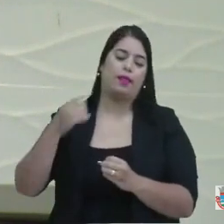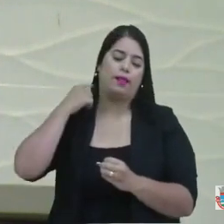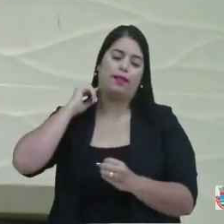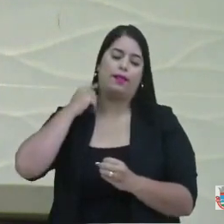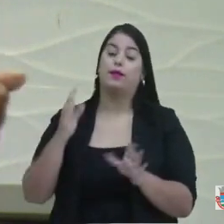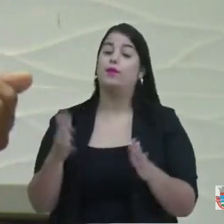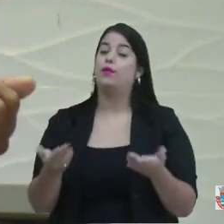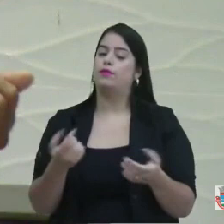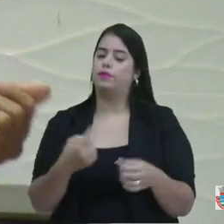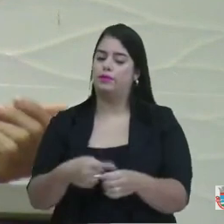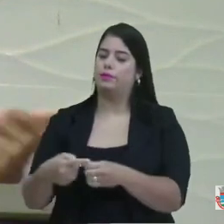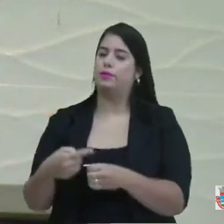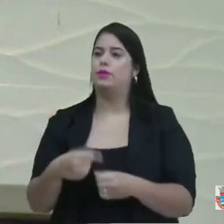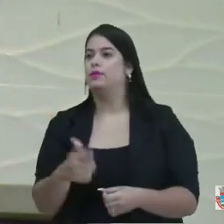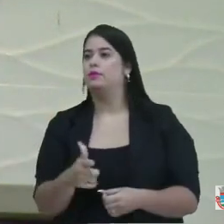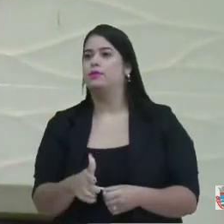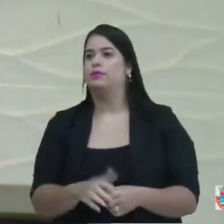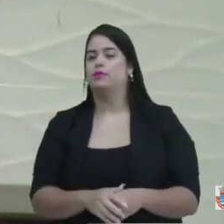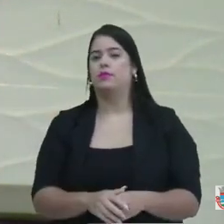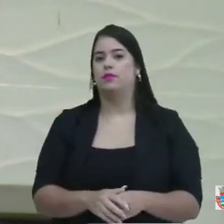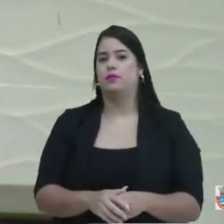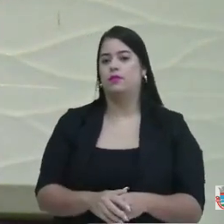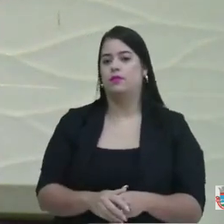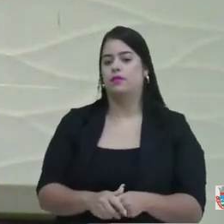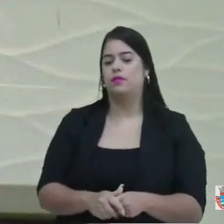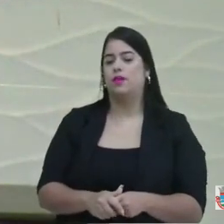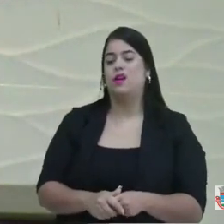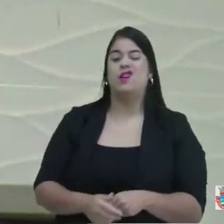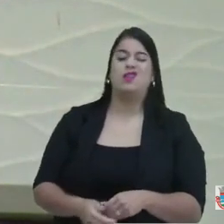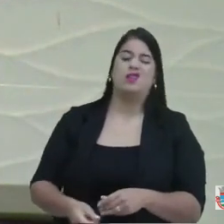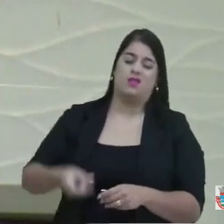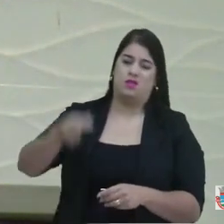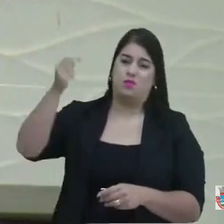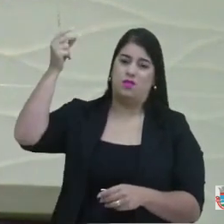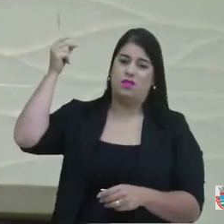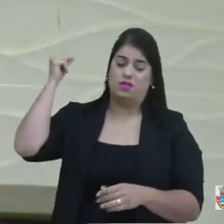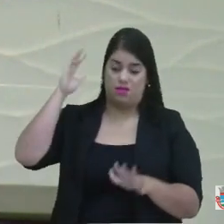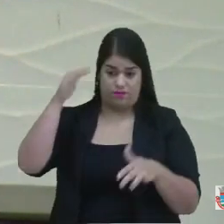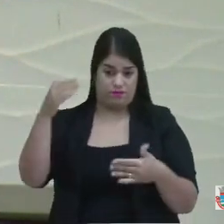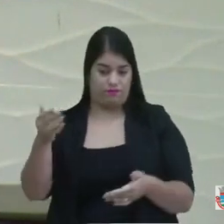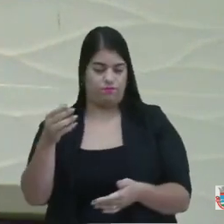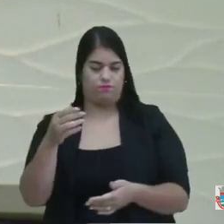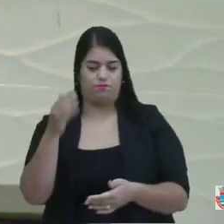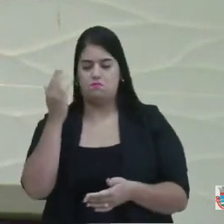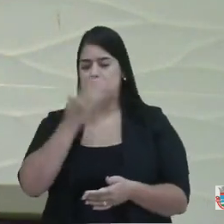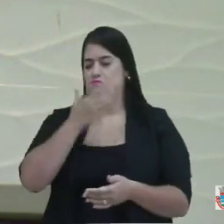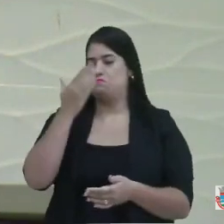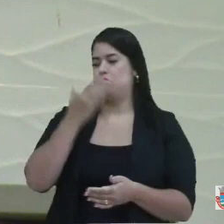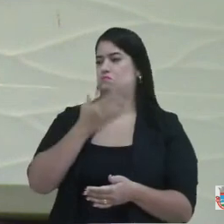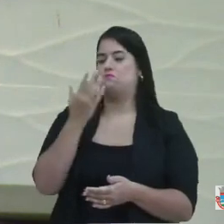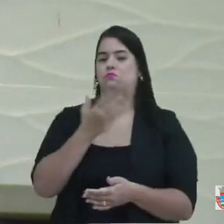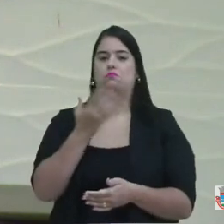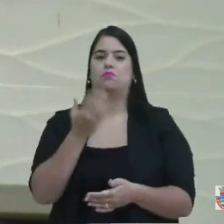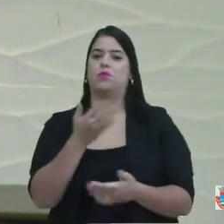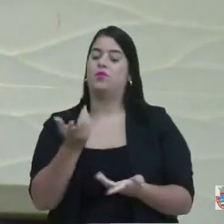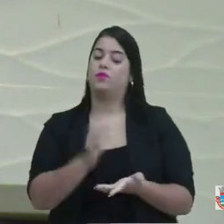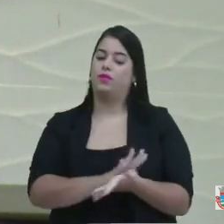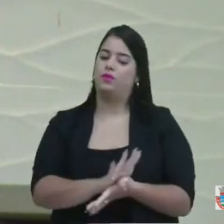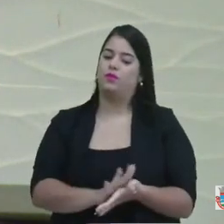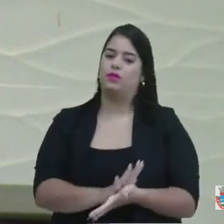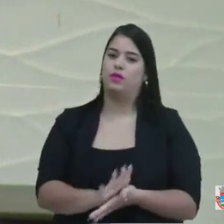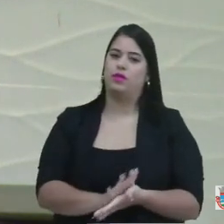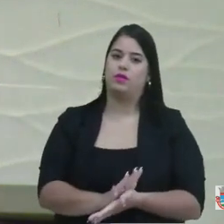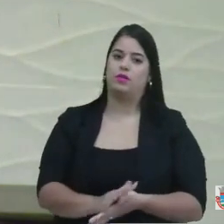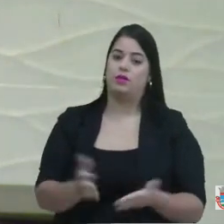o incrível, vereador, é que no seu tempo da ex-prefeita, Vossa Excelência nunca viu. Claro, mas lá eu cobrava,